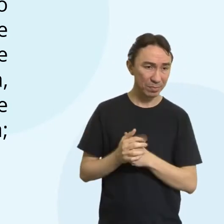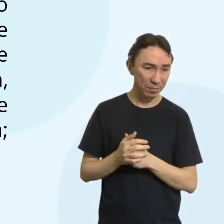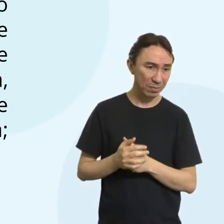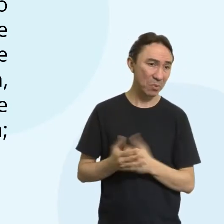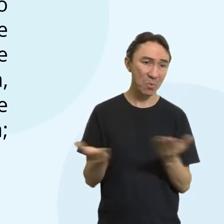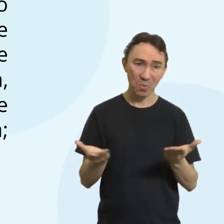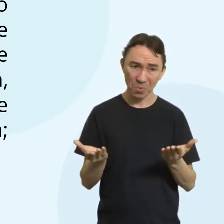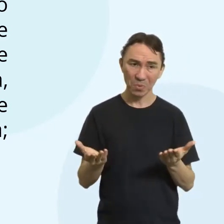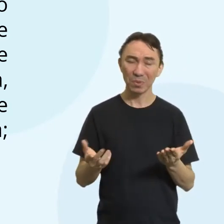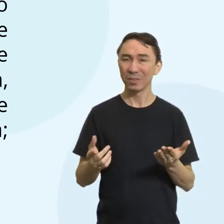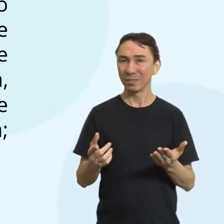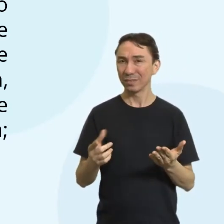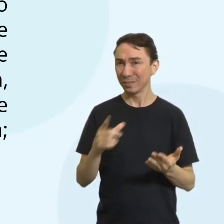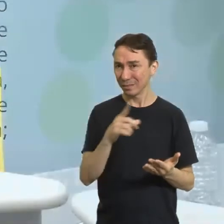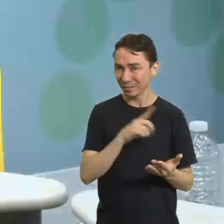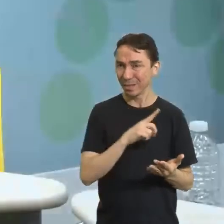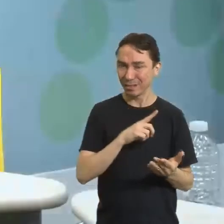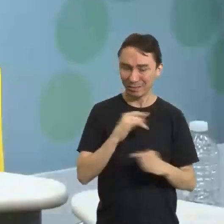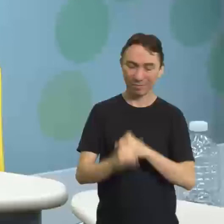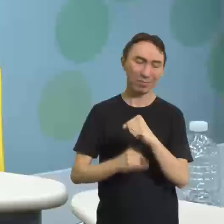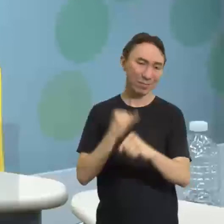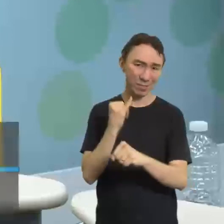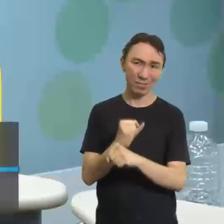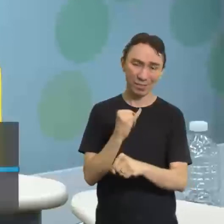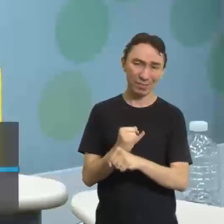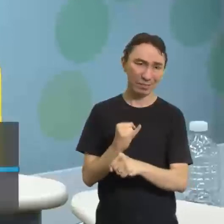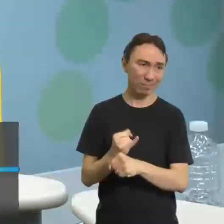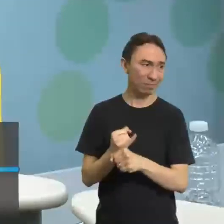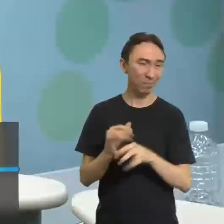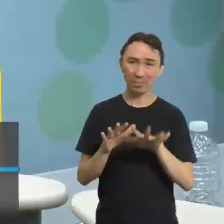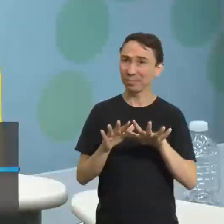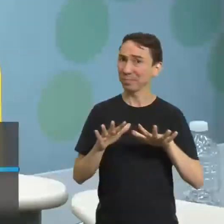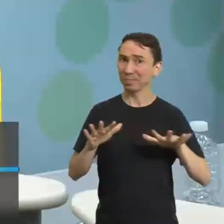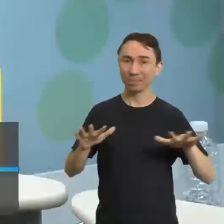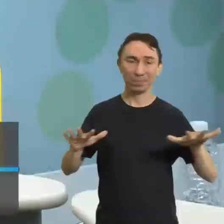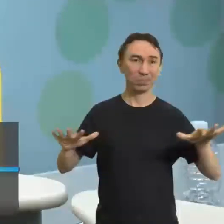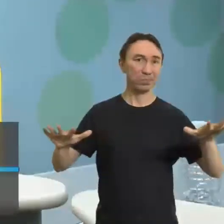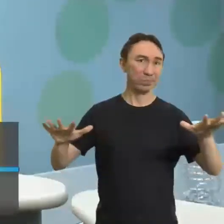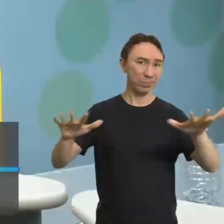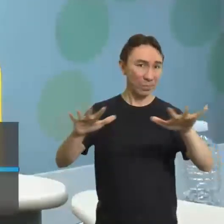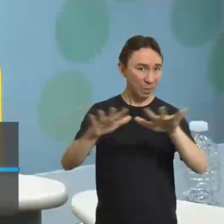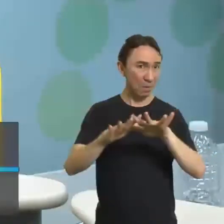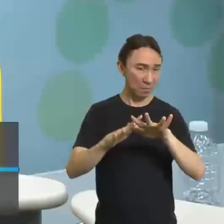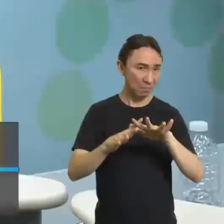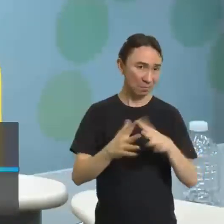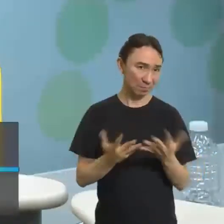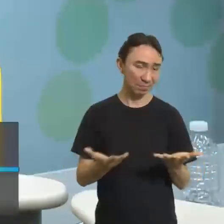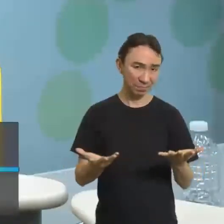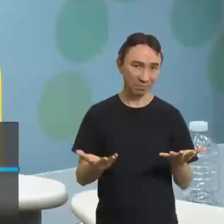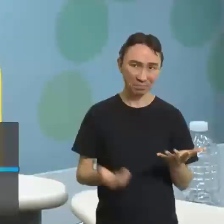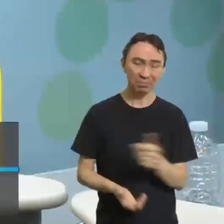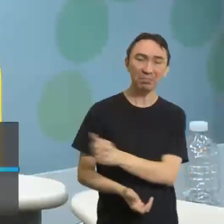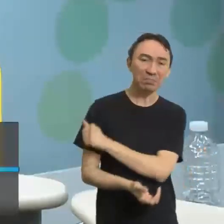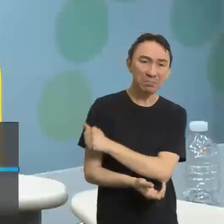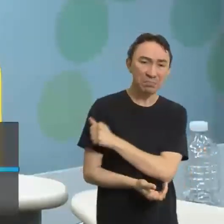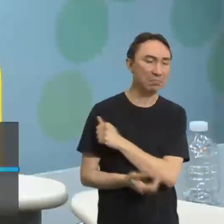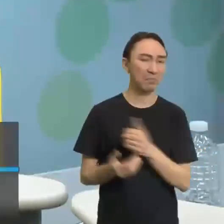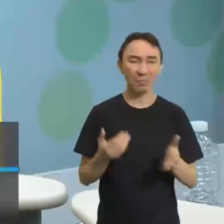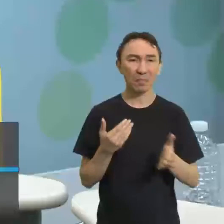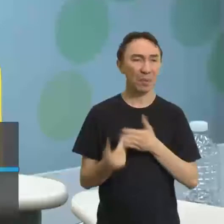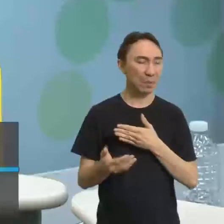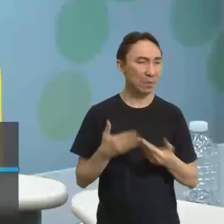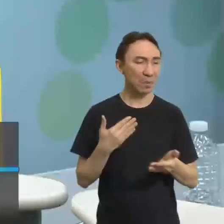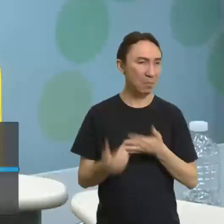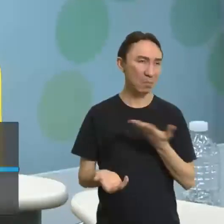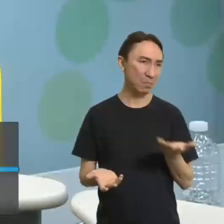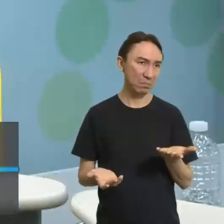muito presente, né, na forma de vida dos nossos estudantes. Qualquer estudante, qualquer